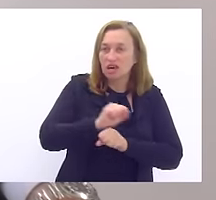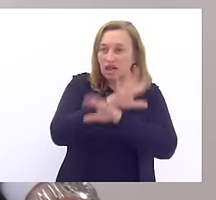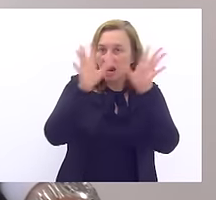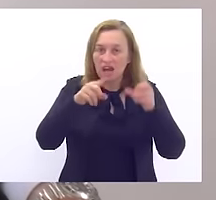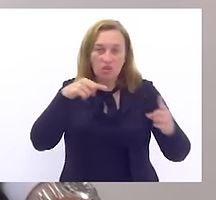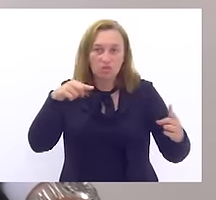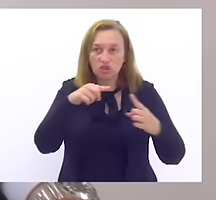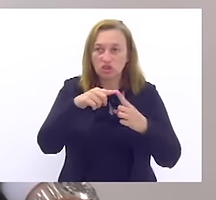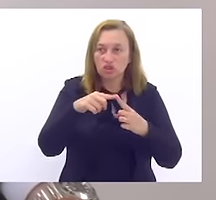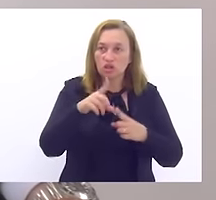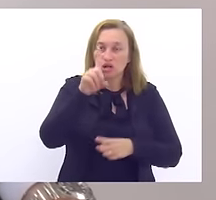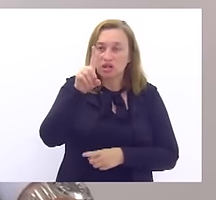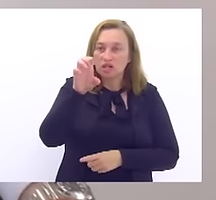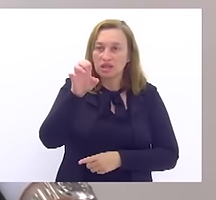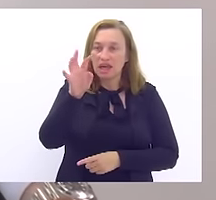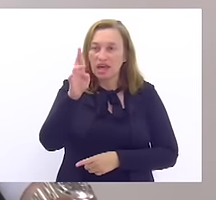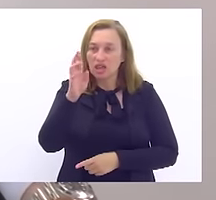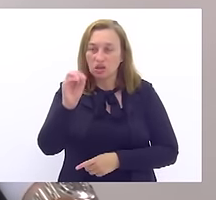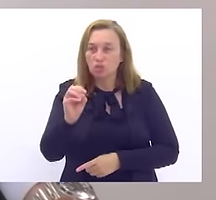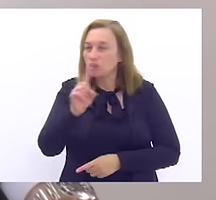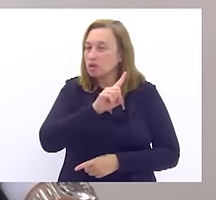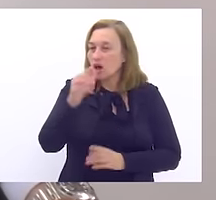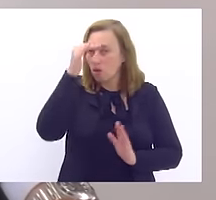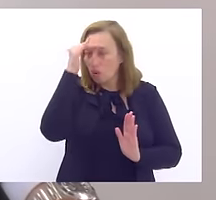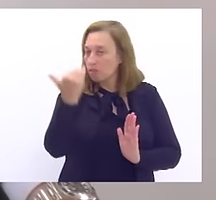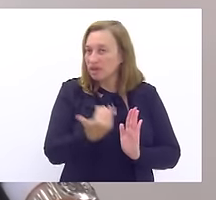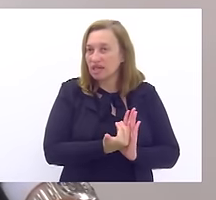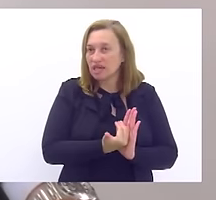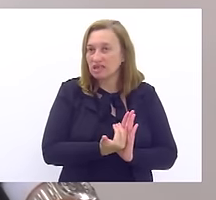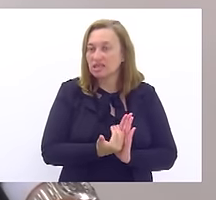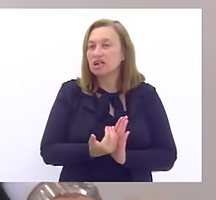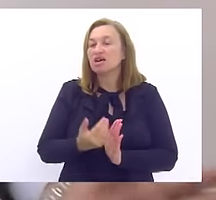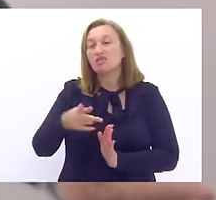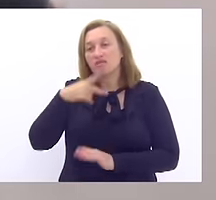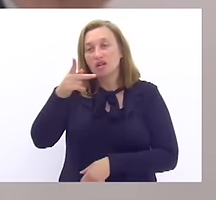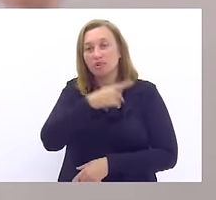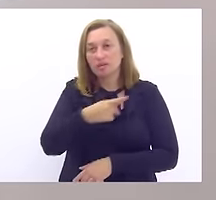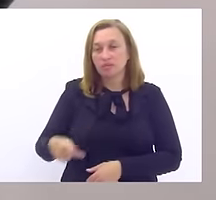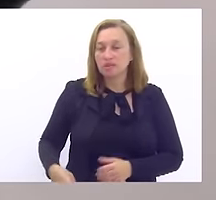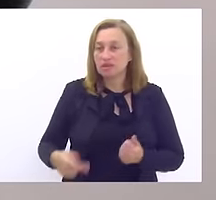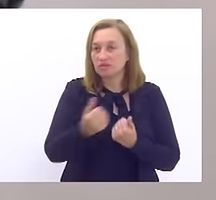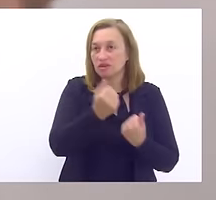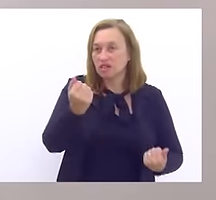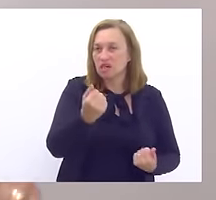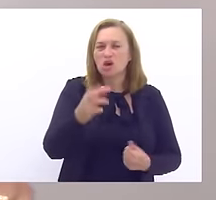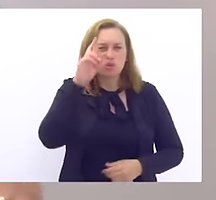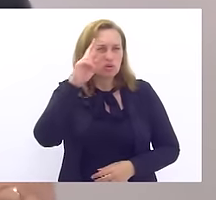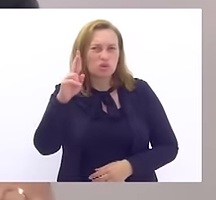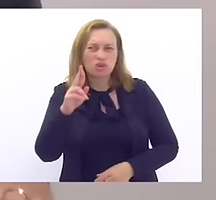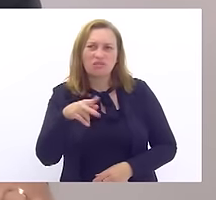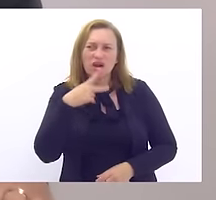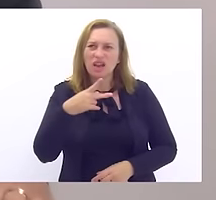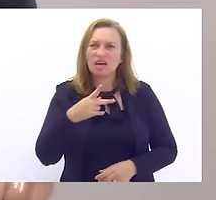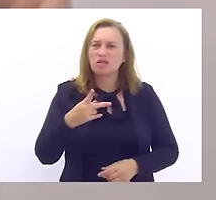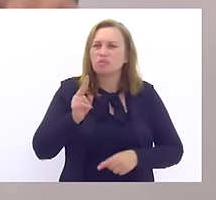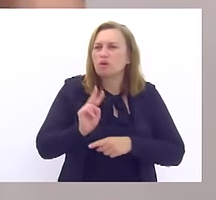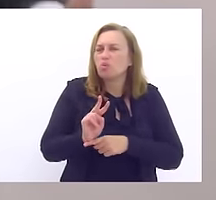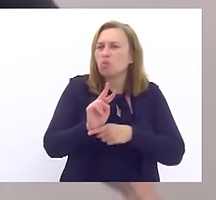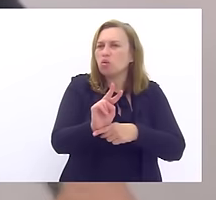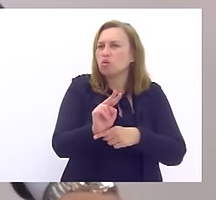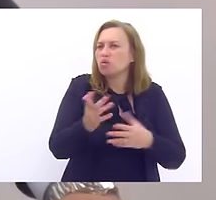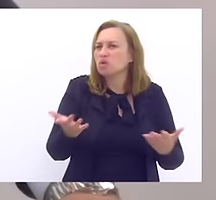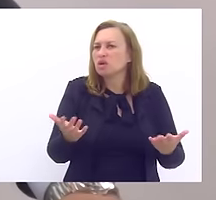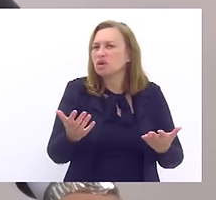e que o neto não está respeitando confessado pela vice-presidente e o senhor me diz que está amparado numa num parecer para